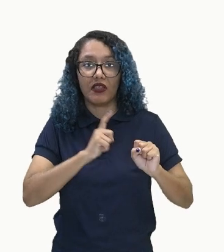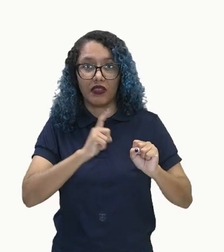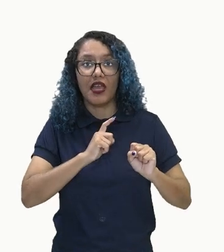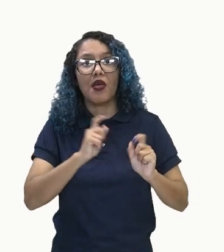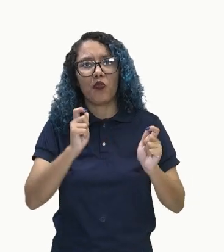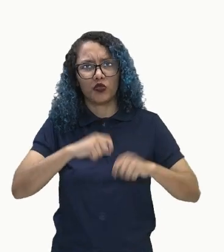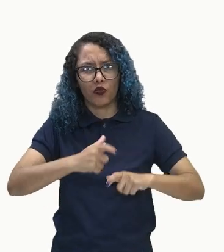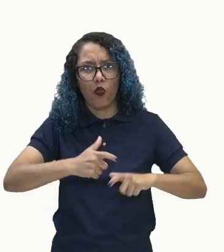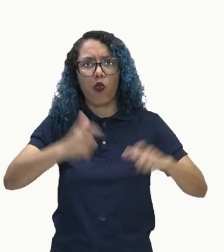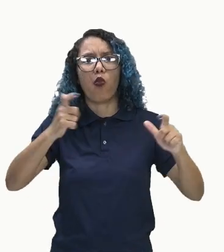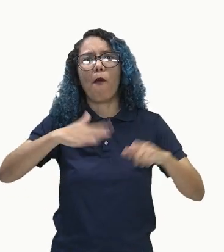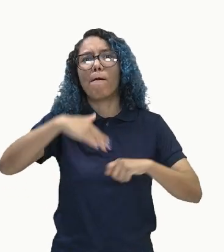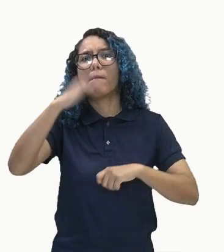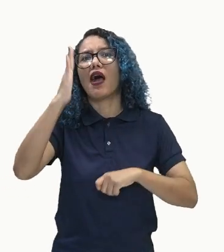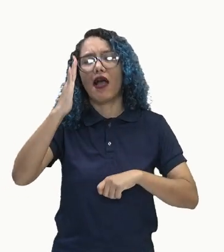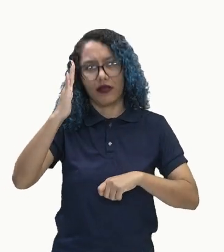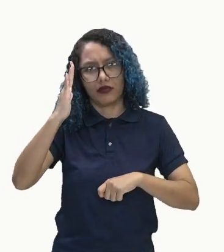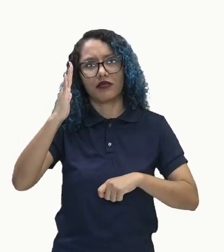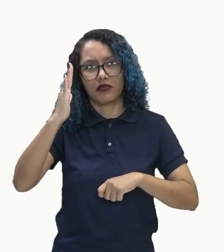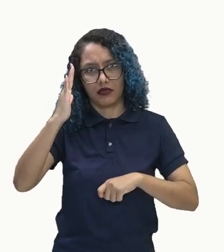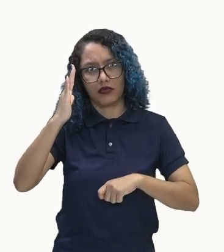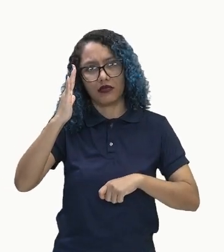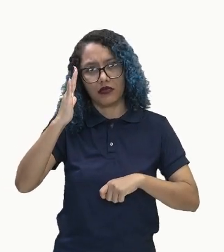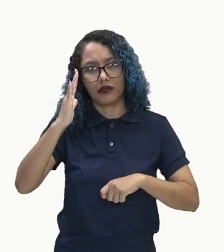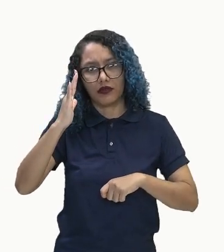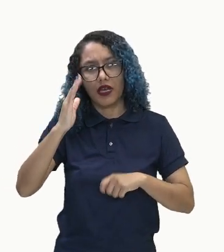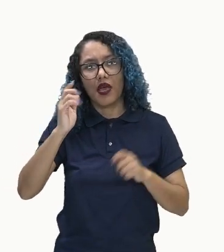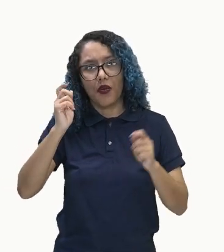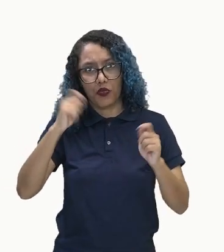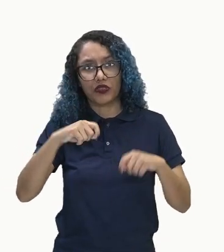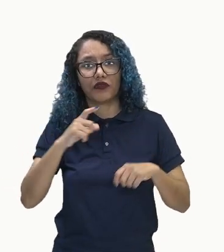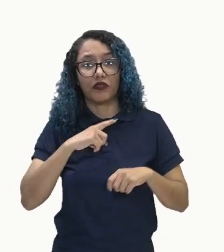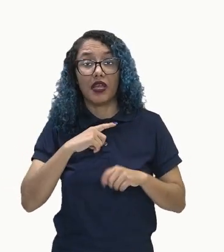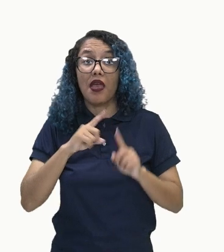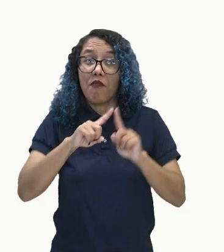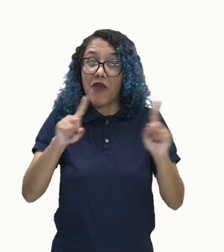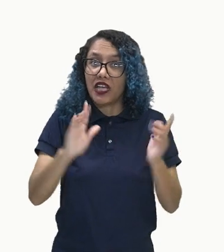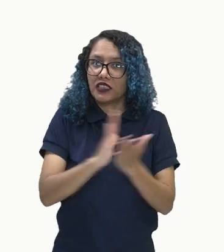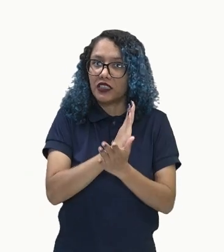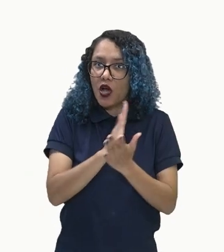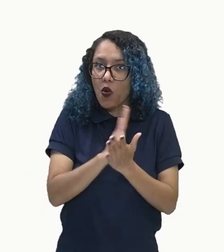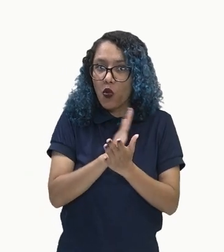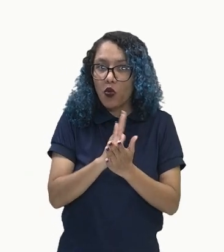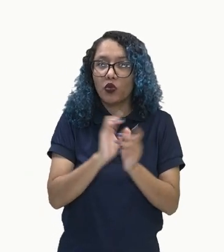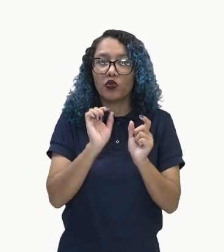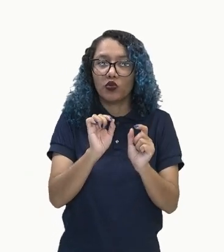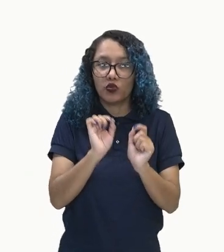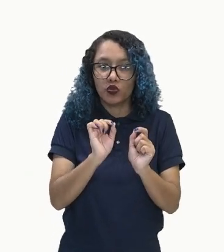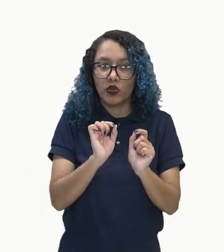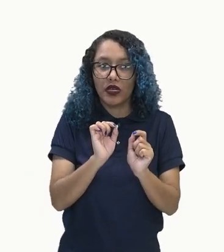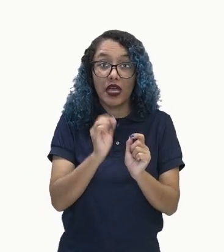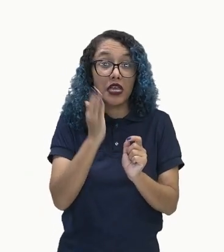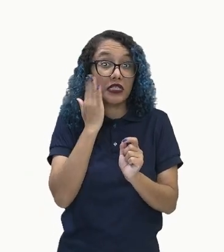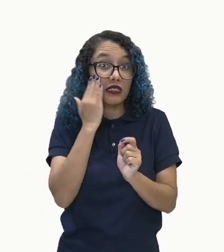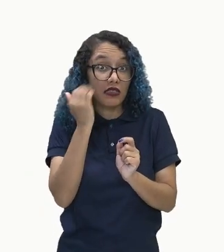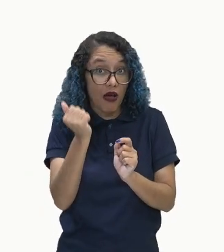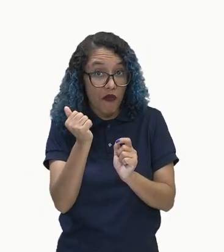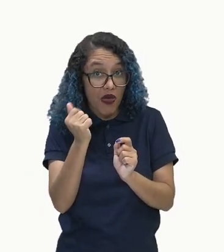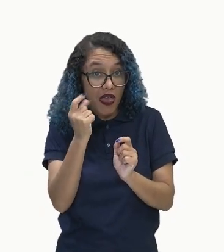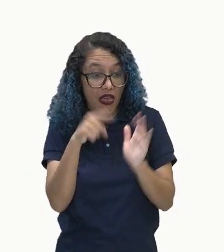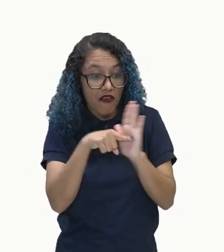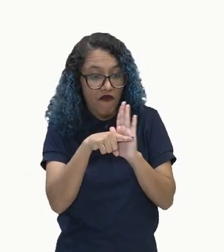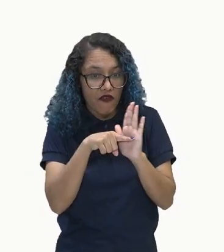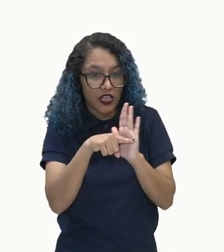ainda maior, devido ao quê? A recusa de muita gente em saber o seu